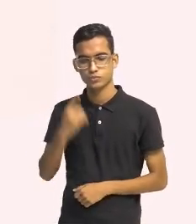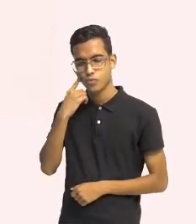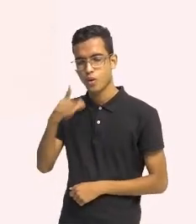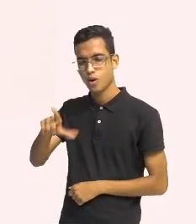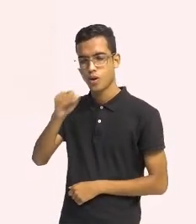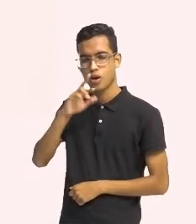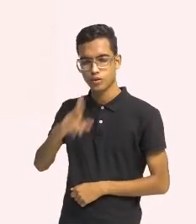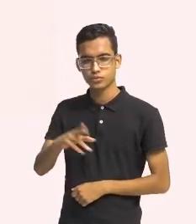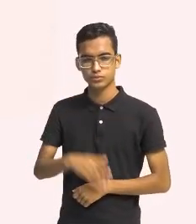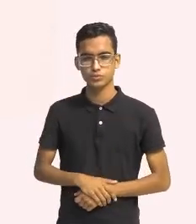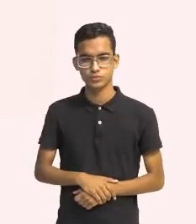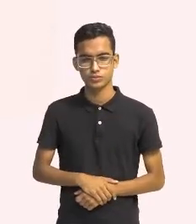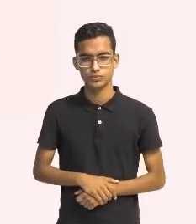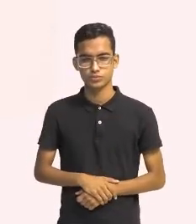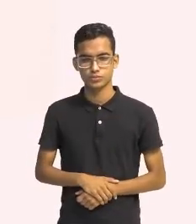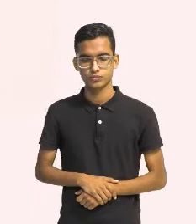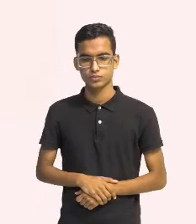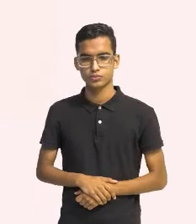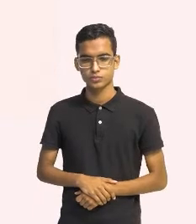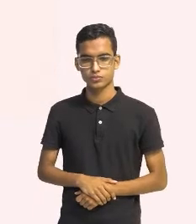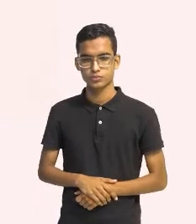aqui? 3-metil,